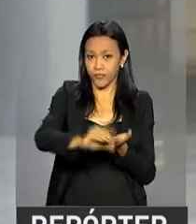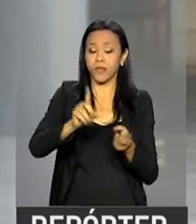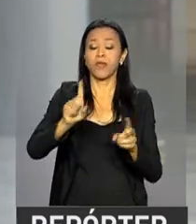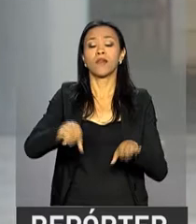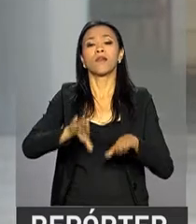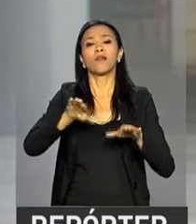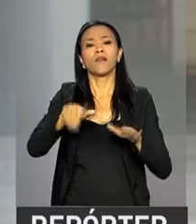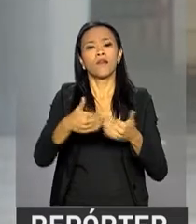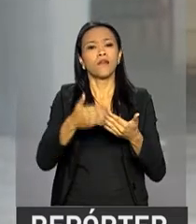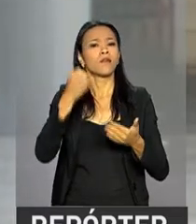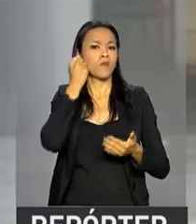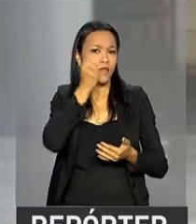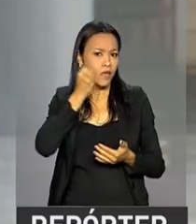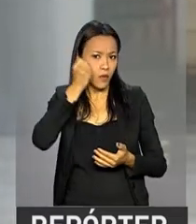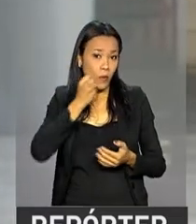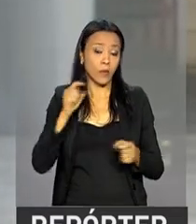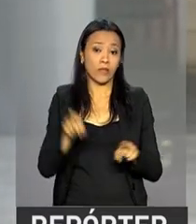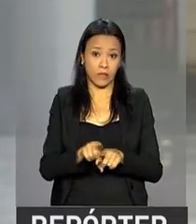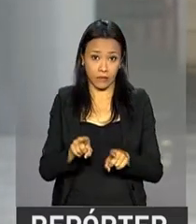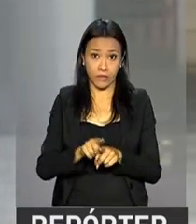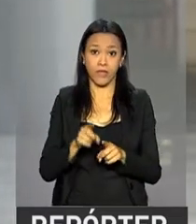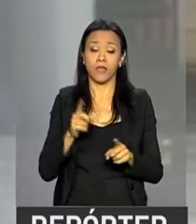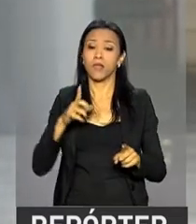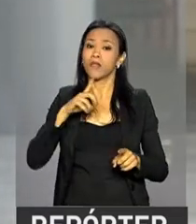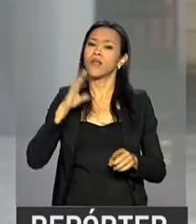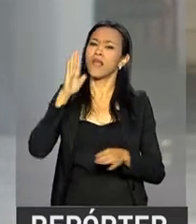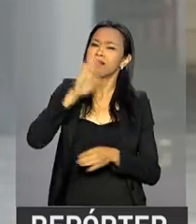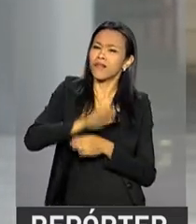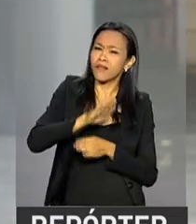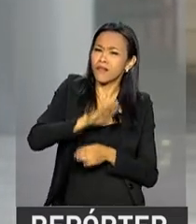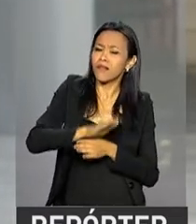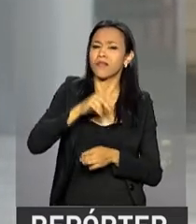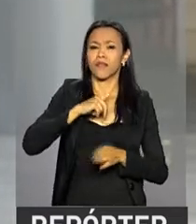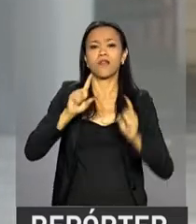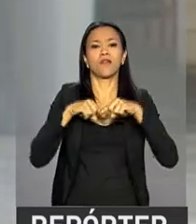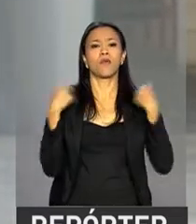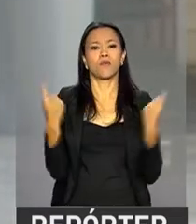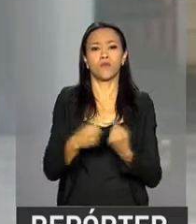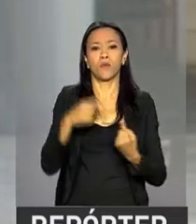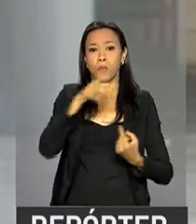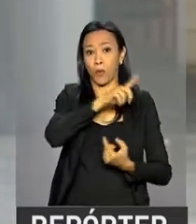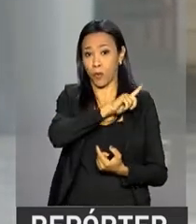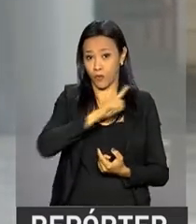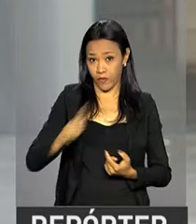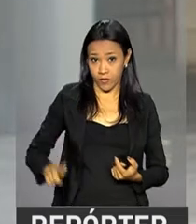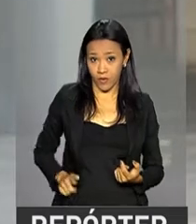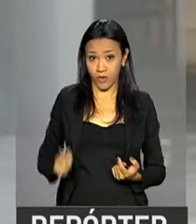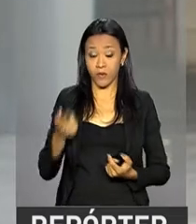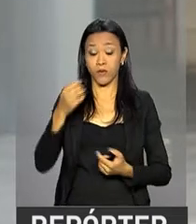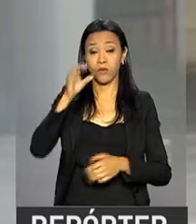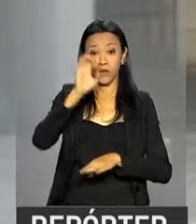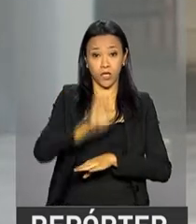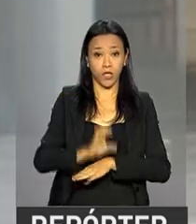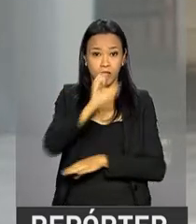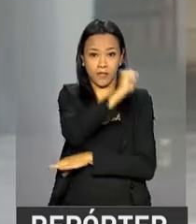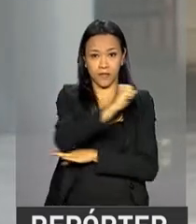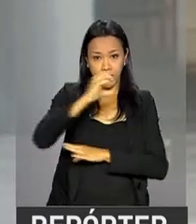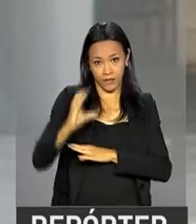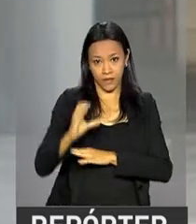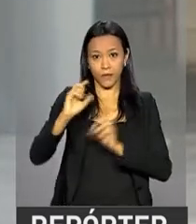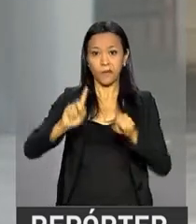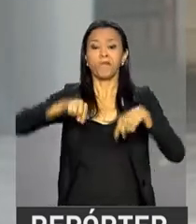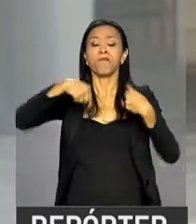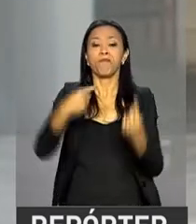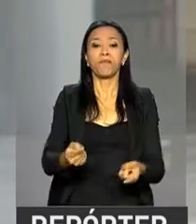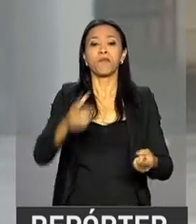e ainda no final da tarde tem reunião com o governador de santa catarina raimundo colombo e em seguida com o